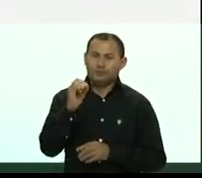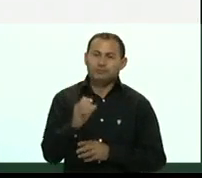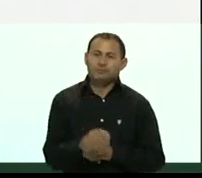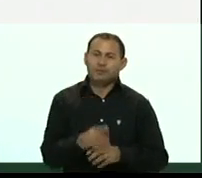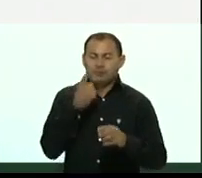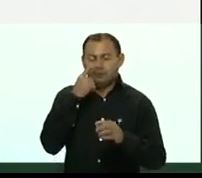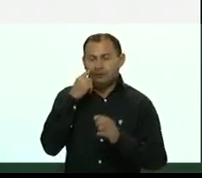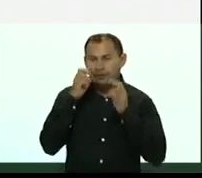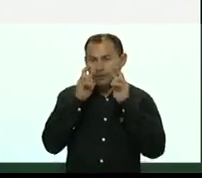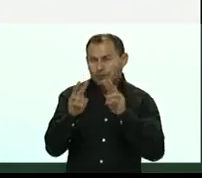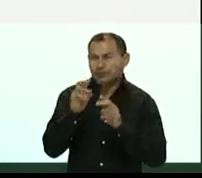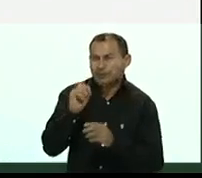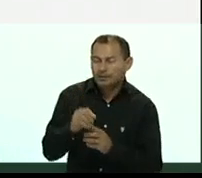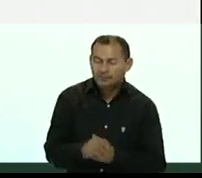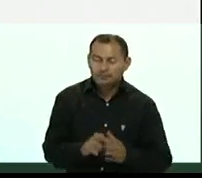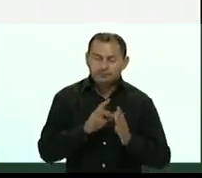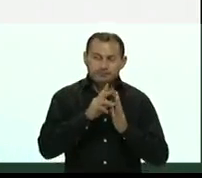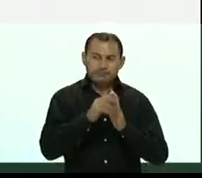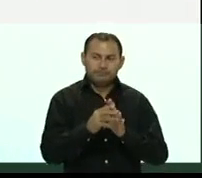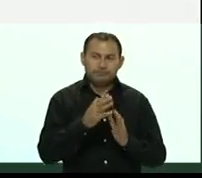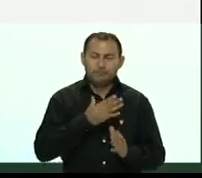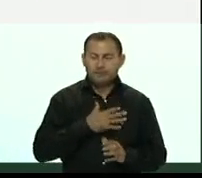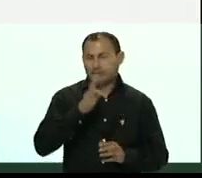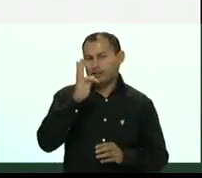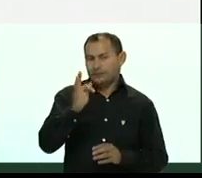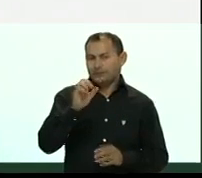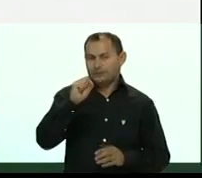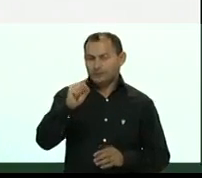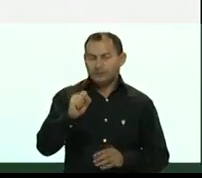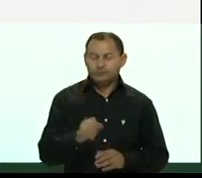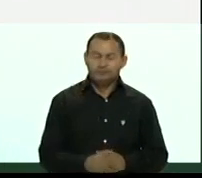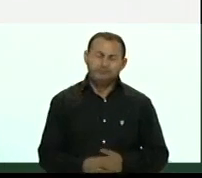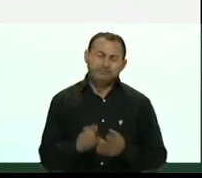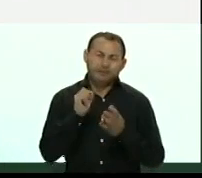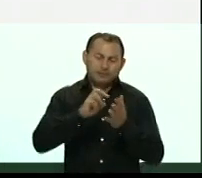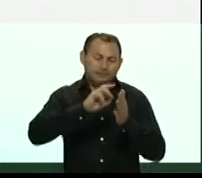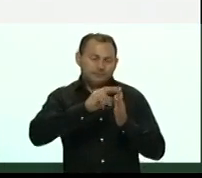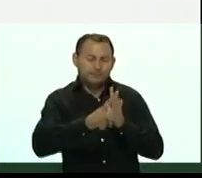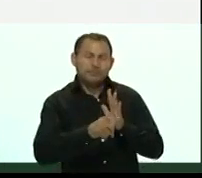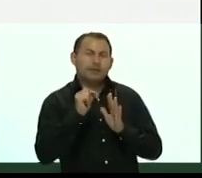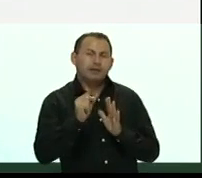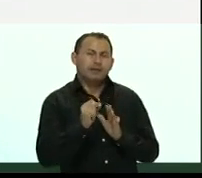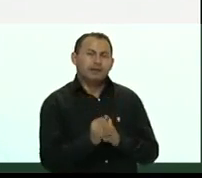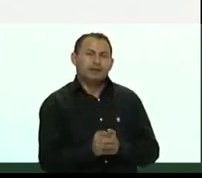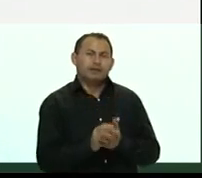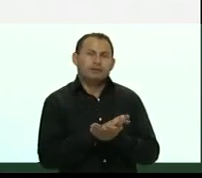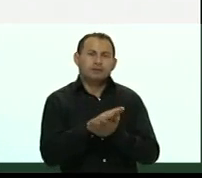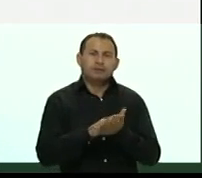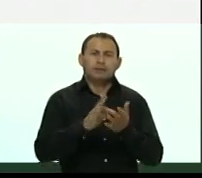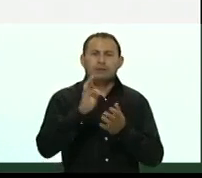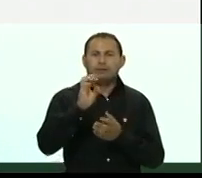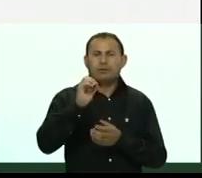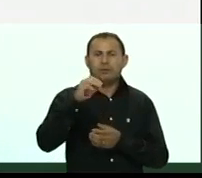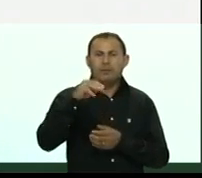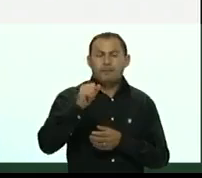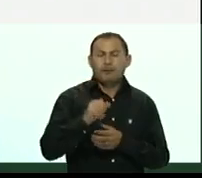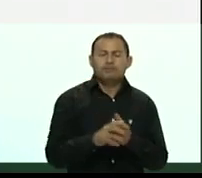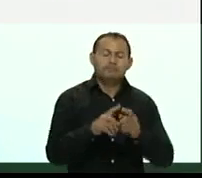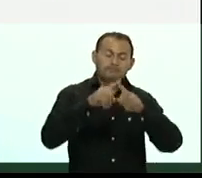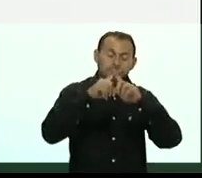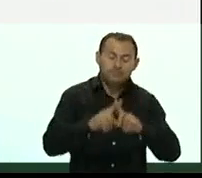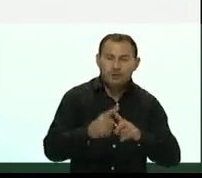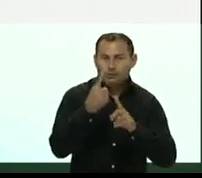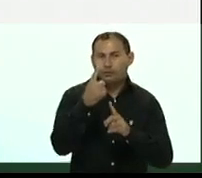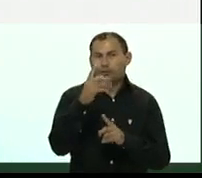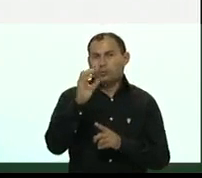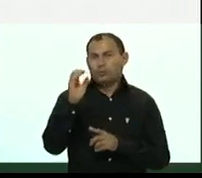vamos lá. Quem que é a derivada do meu f de u? O 100 tomba, multiplica o u,